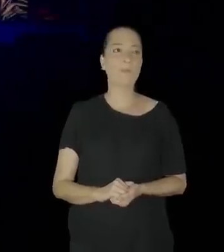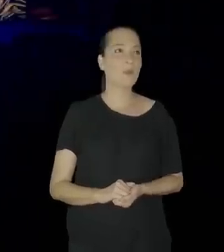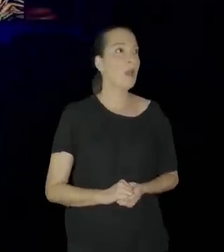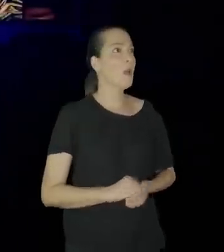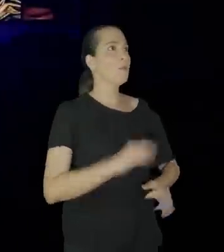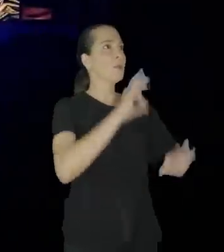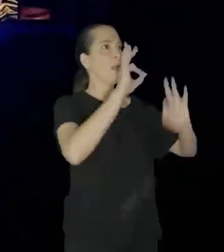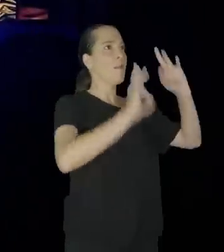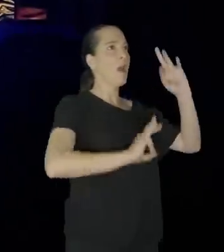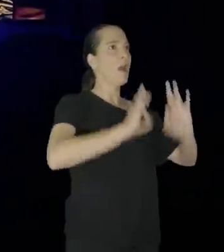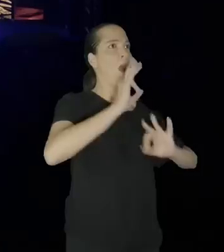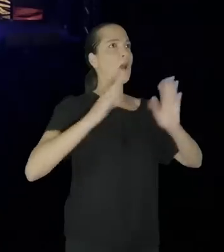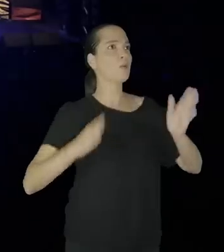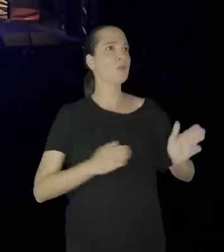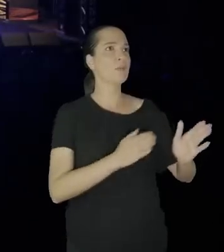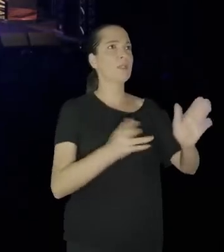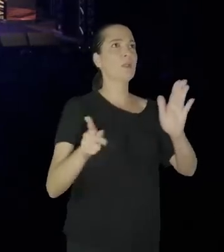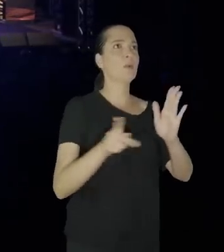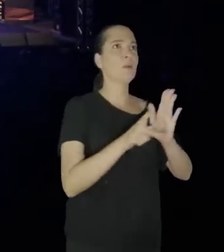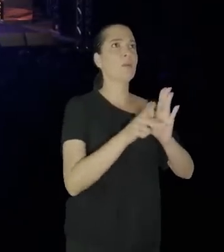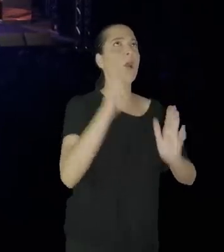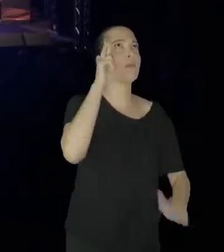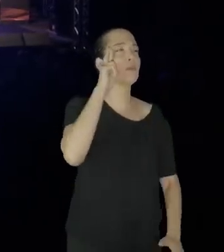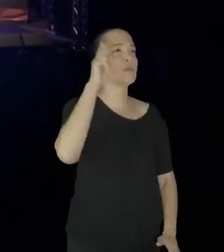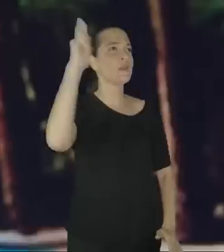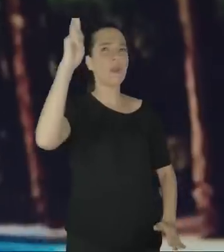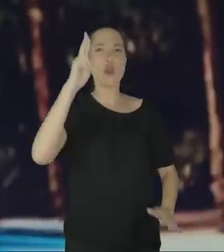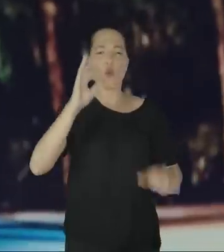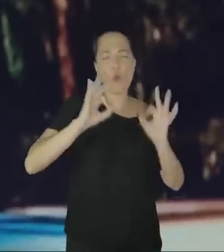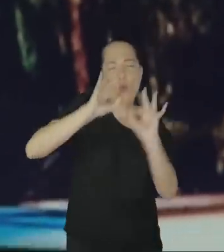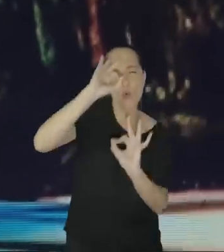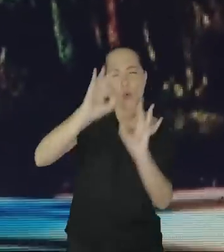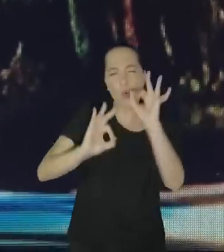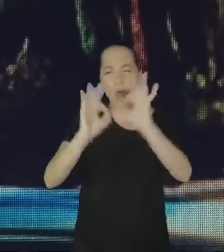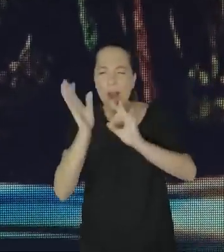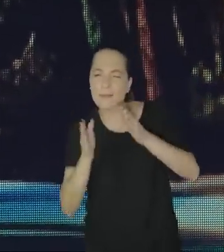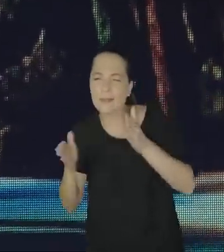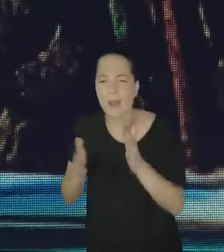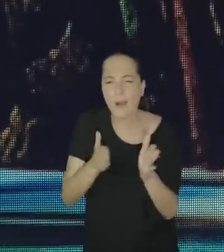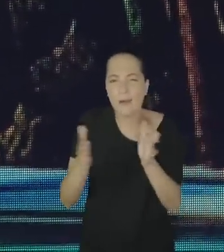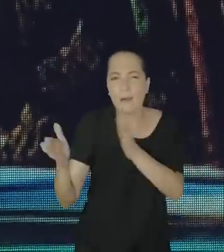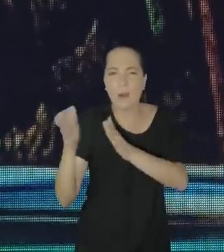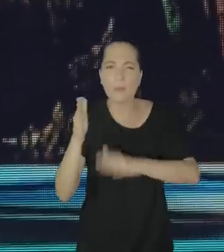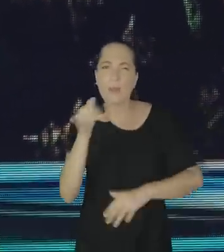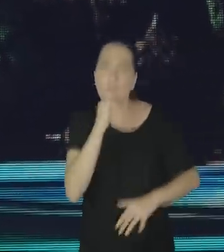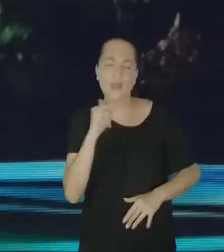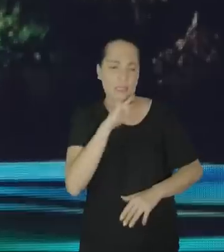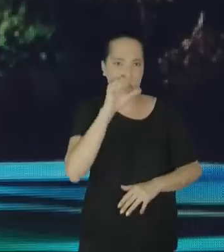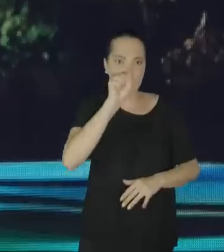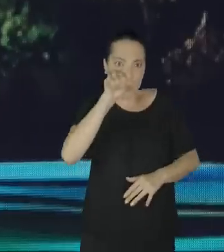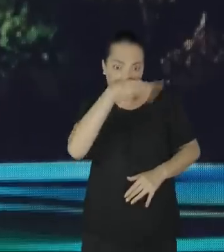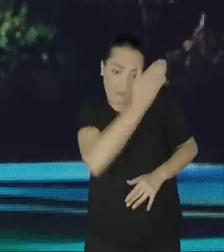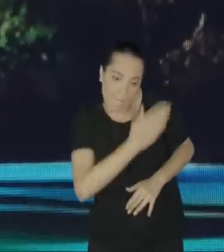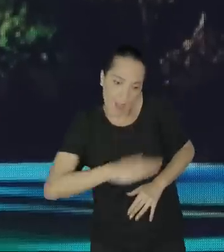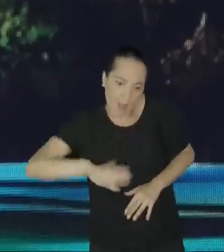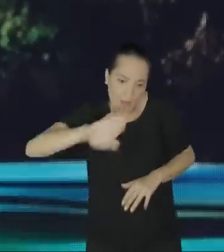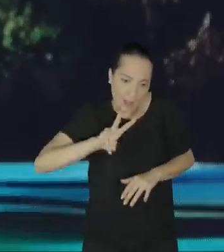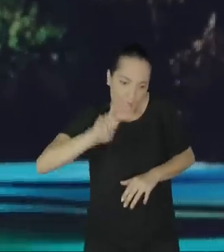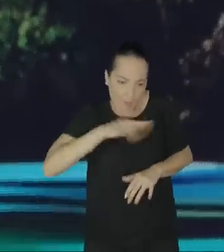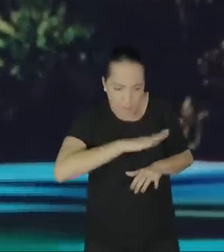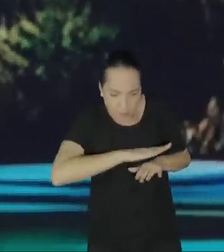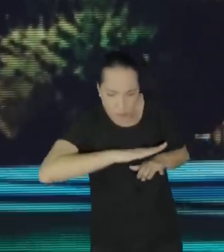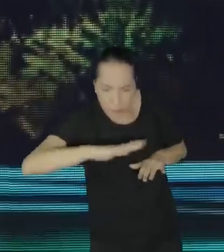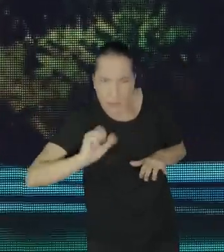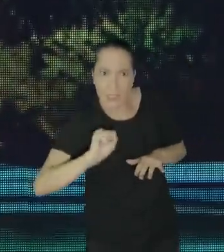Preparai o caminho do Senhor, endireitai as suas veredas. Todo vale será aterrado,